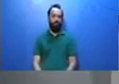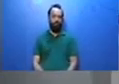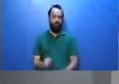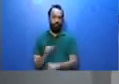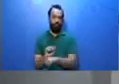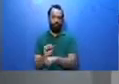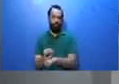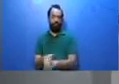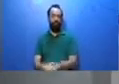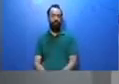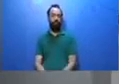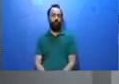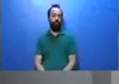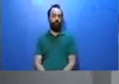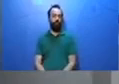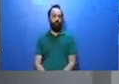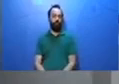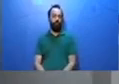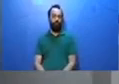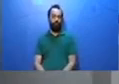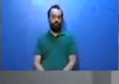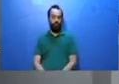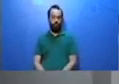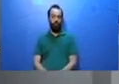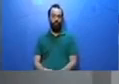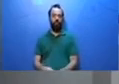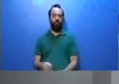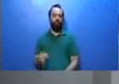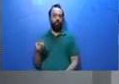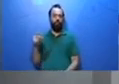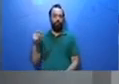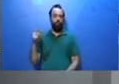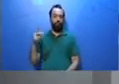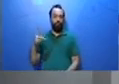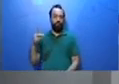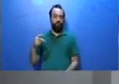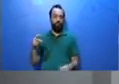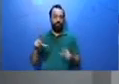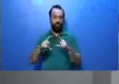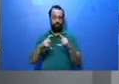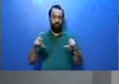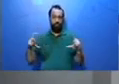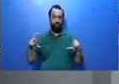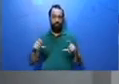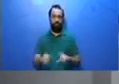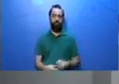uma lâmpada. Vamos para o segundo parágrafo.